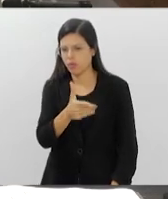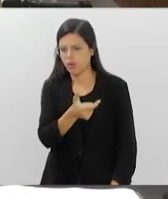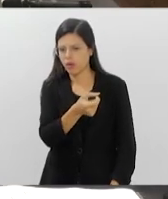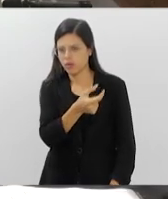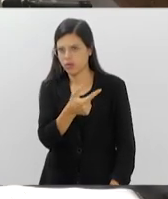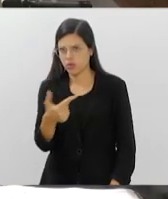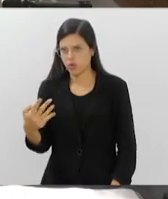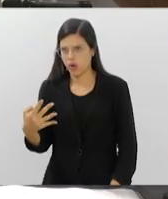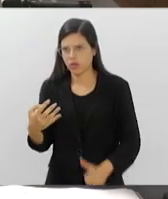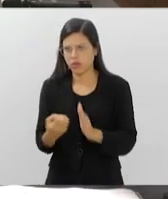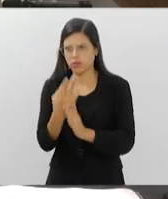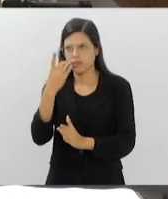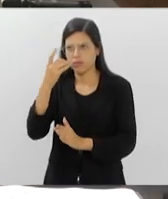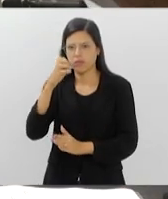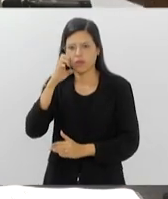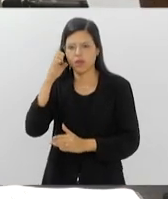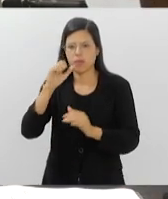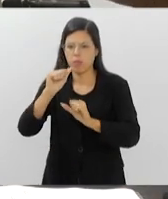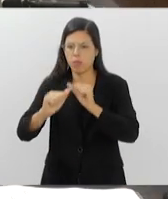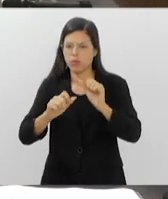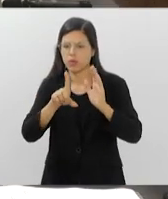Élica Takimoto, que altera a lei